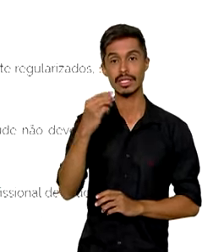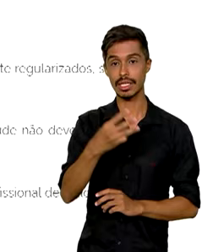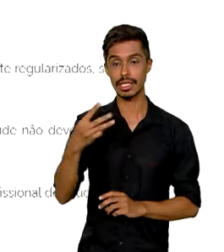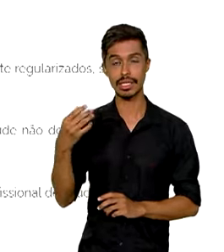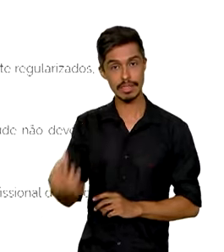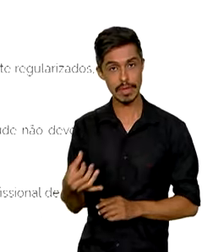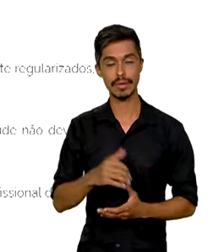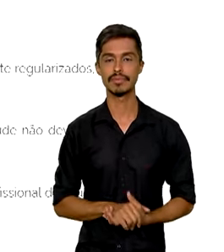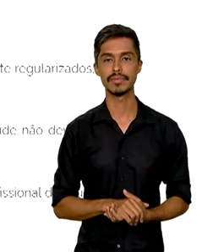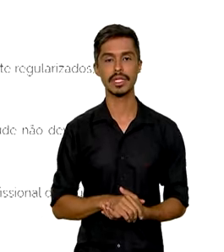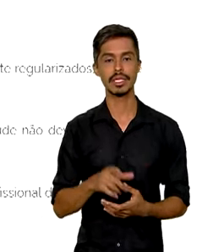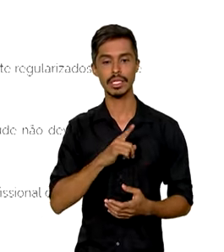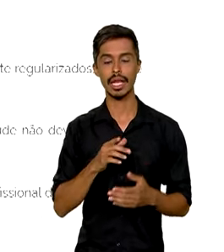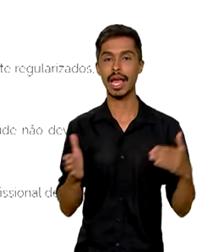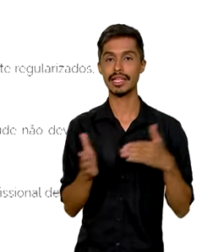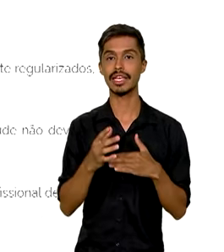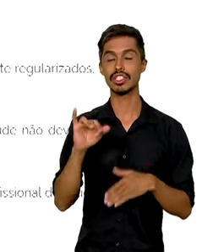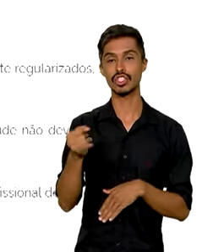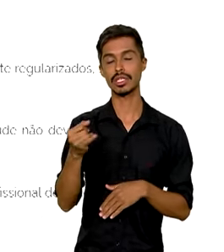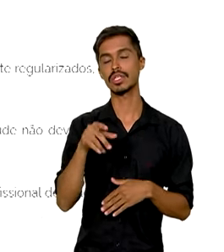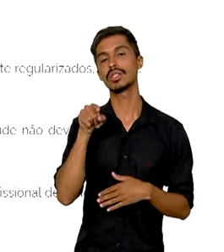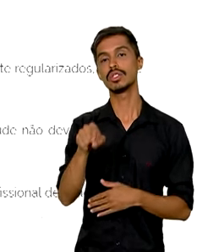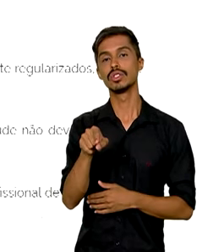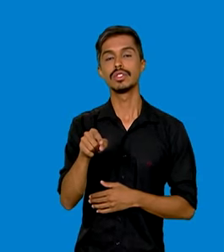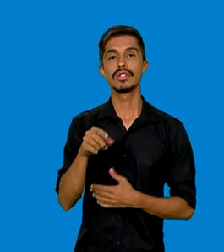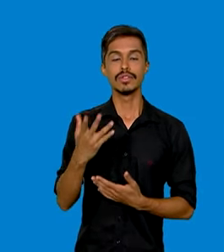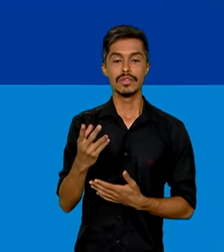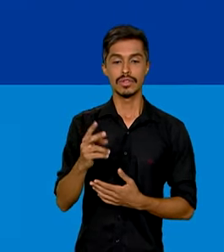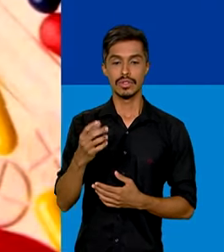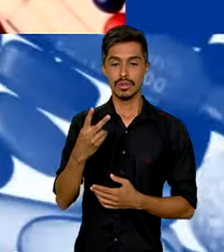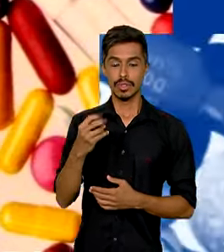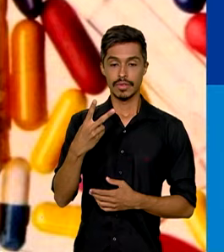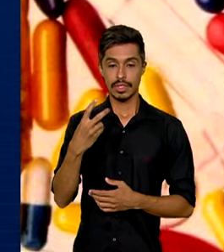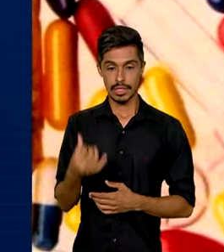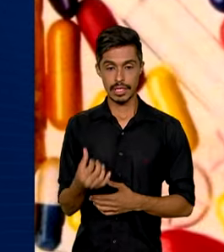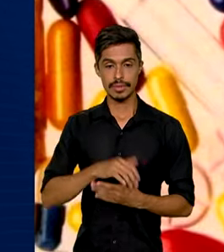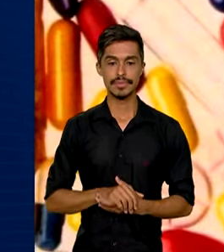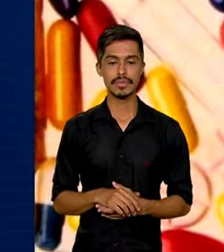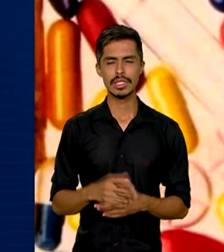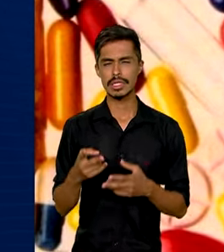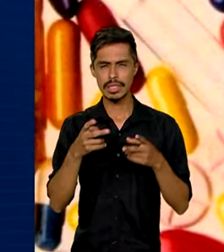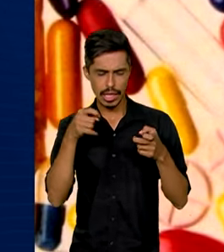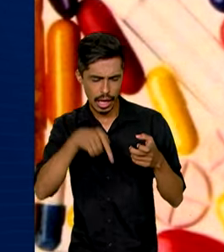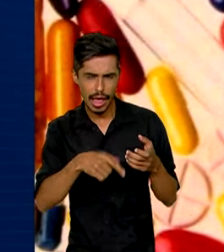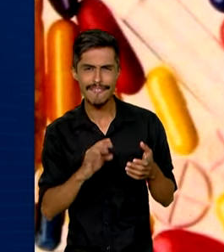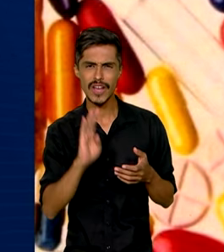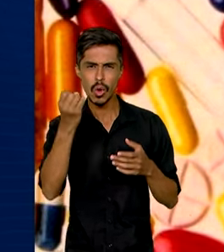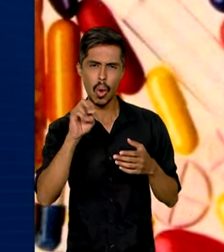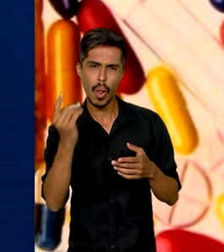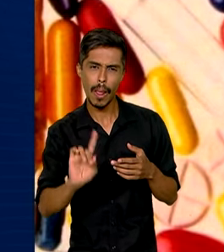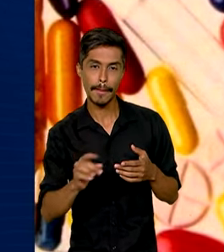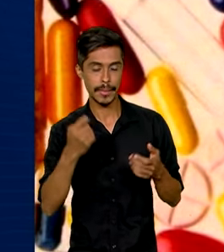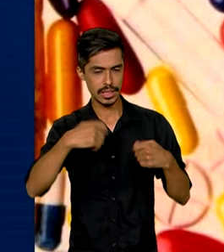336 com validade até janeiro de 2026 para saber se o Med ento é falso ou não o consumidor deve